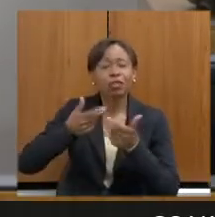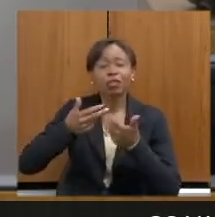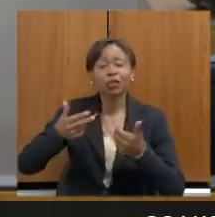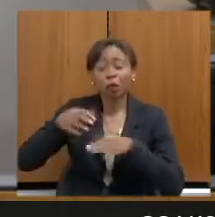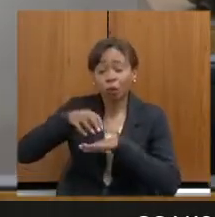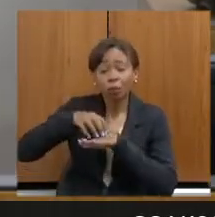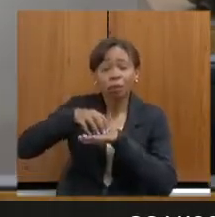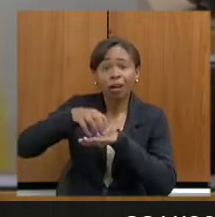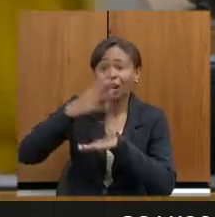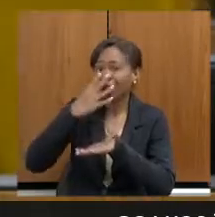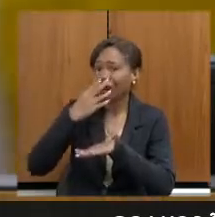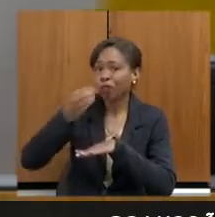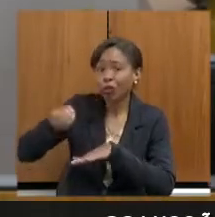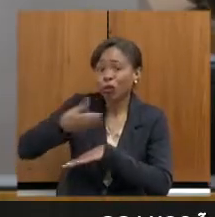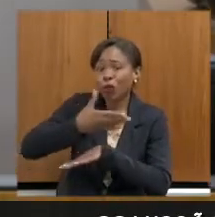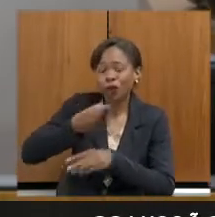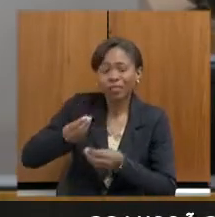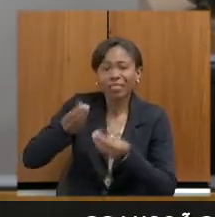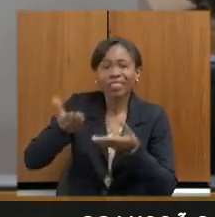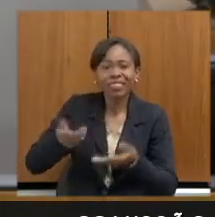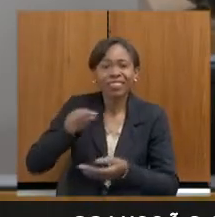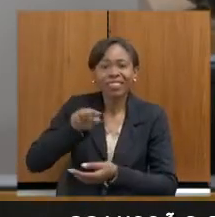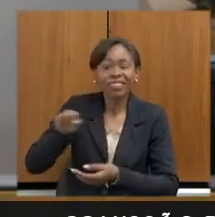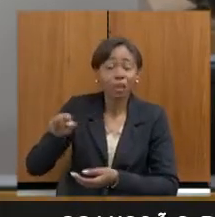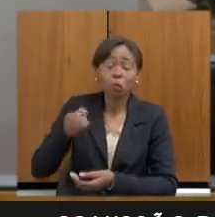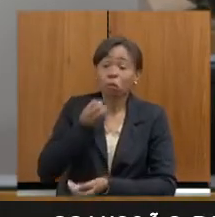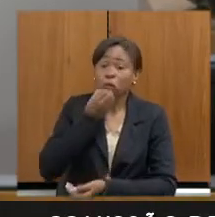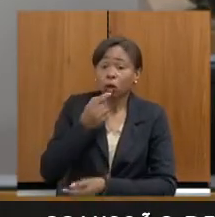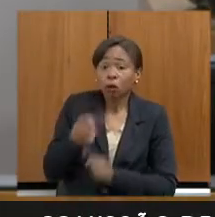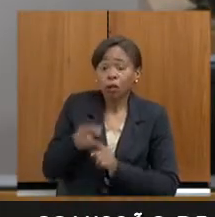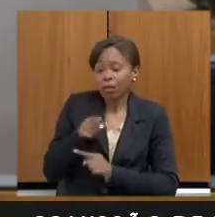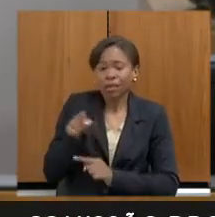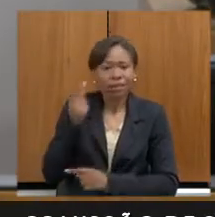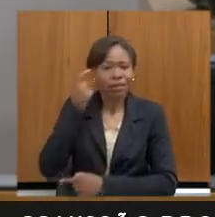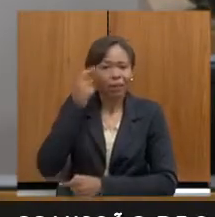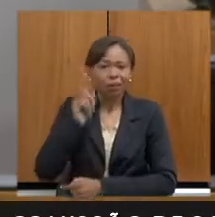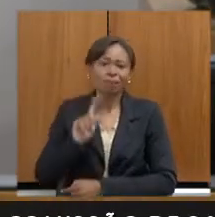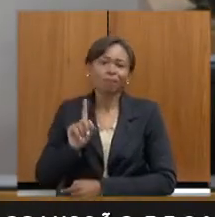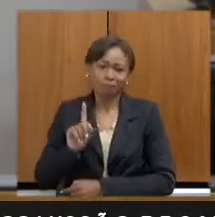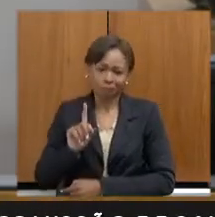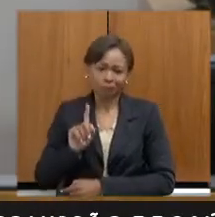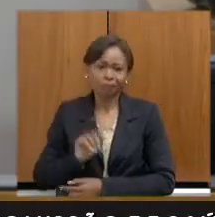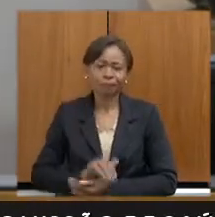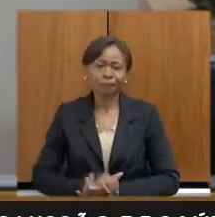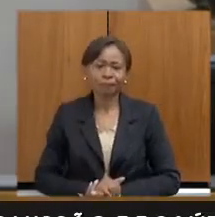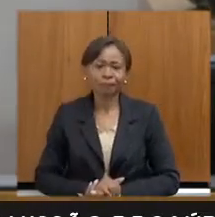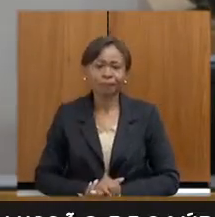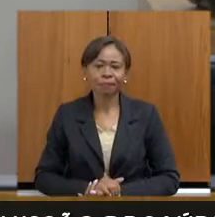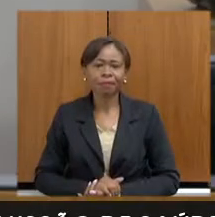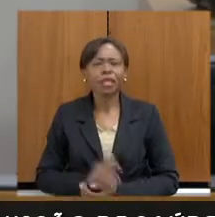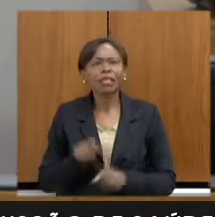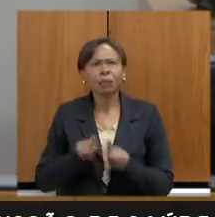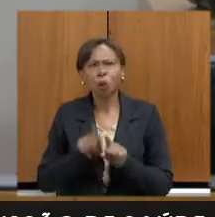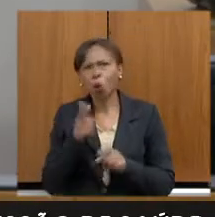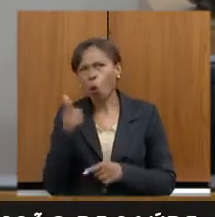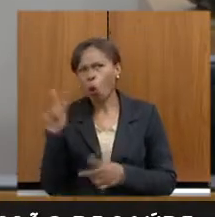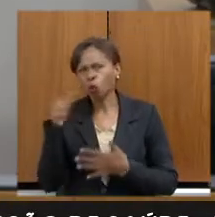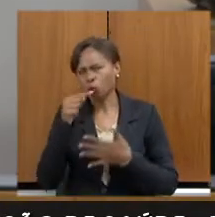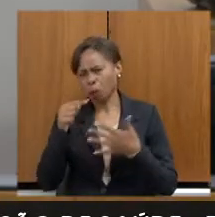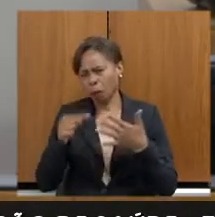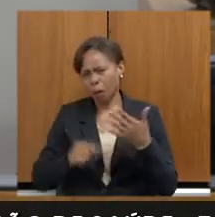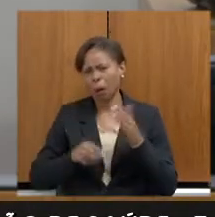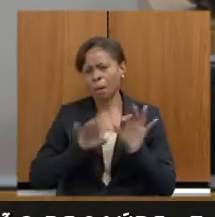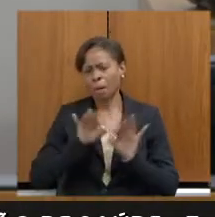Não Contavam com essa com esse transporte especializado é e outros programas